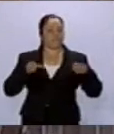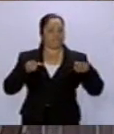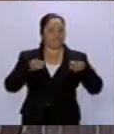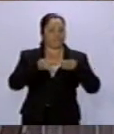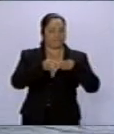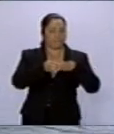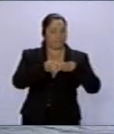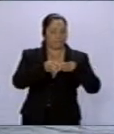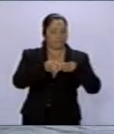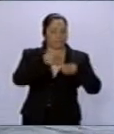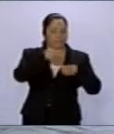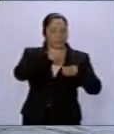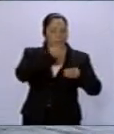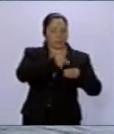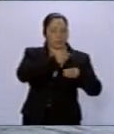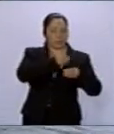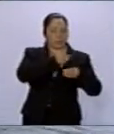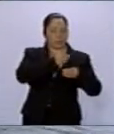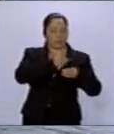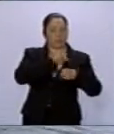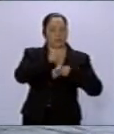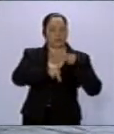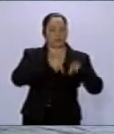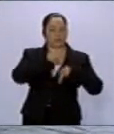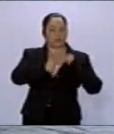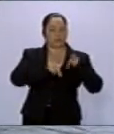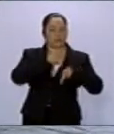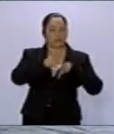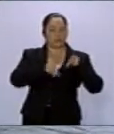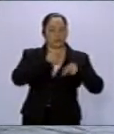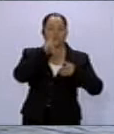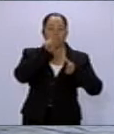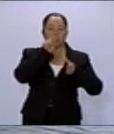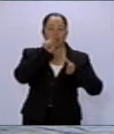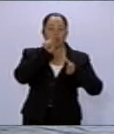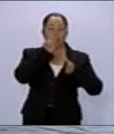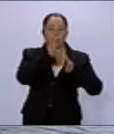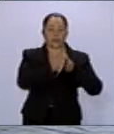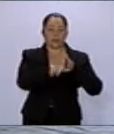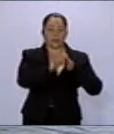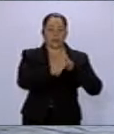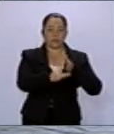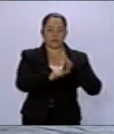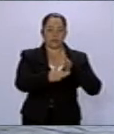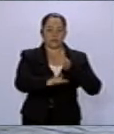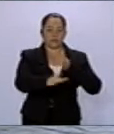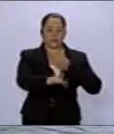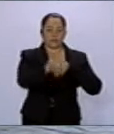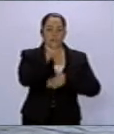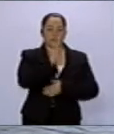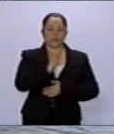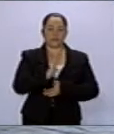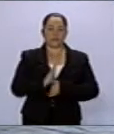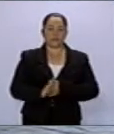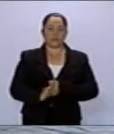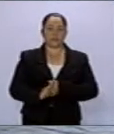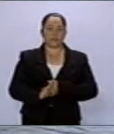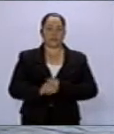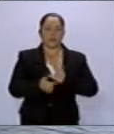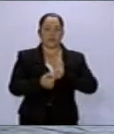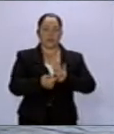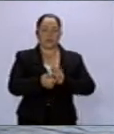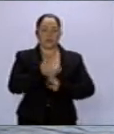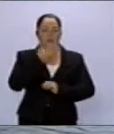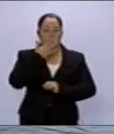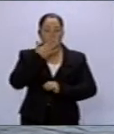nessa região Litorânea do Brasil essa e essa cor aqui indicam